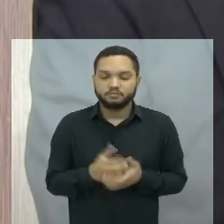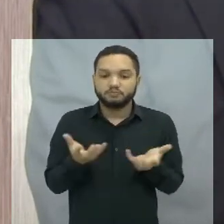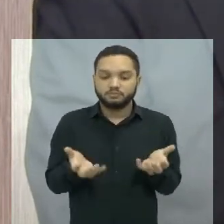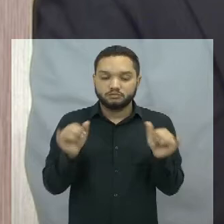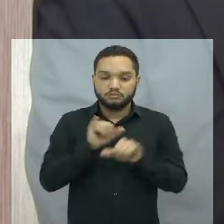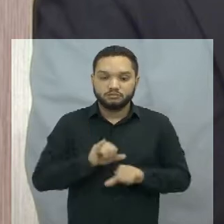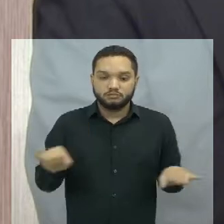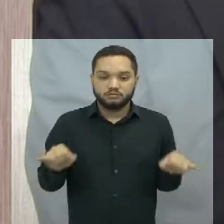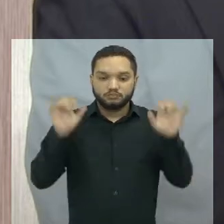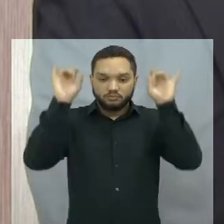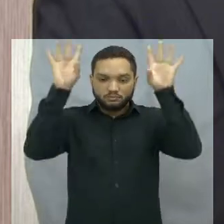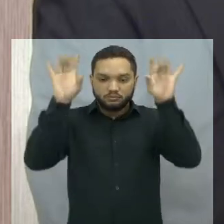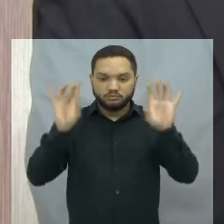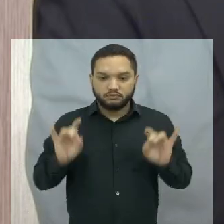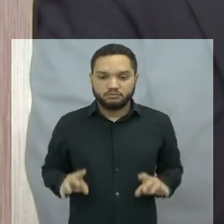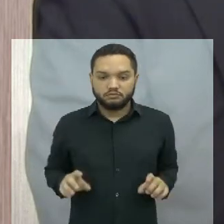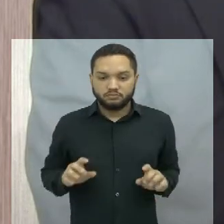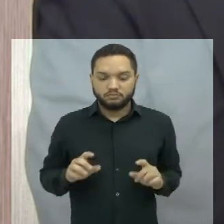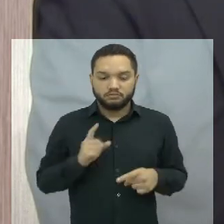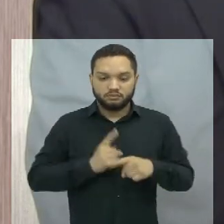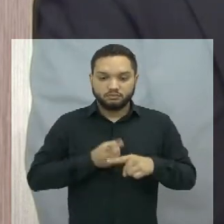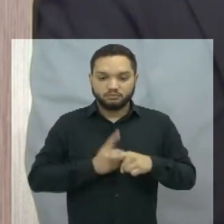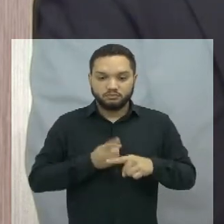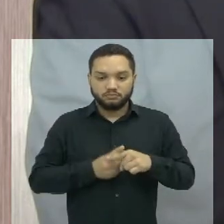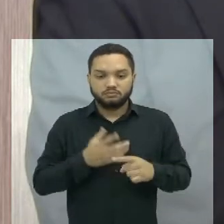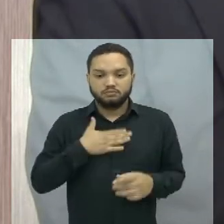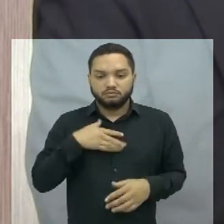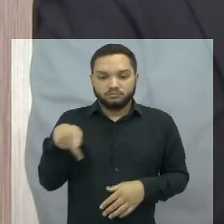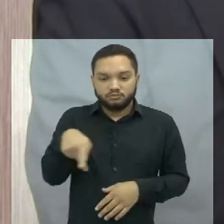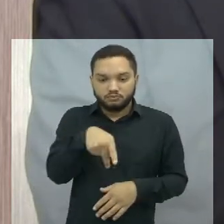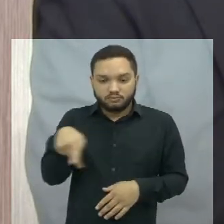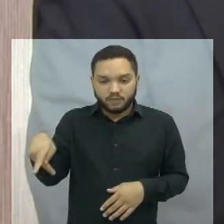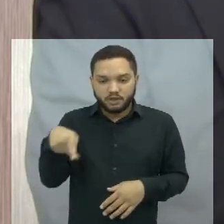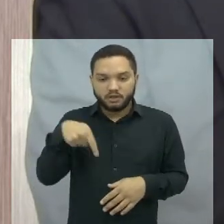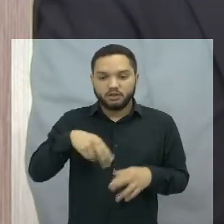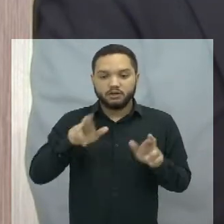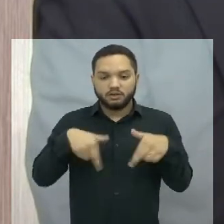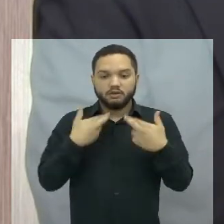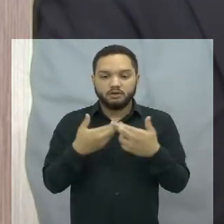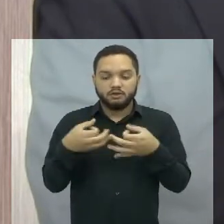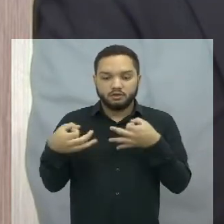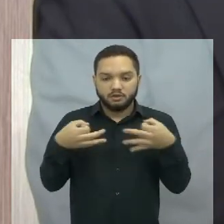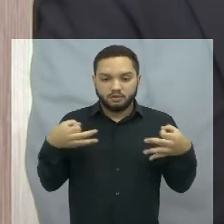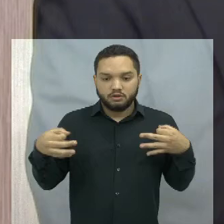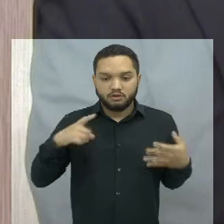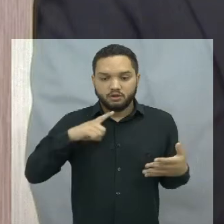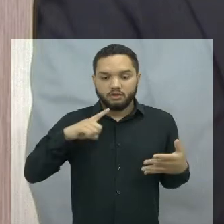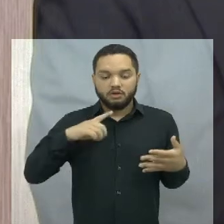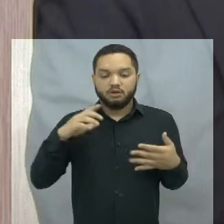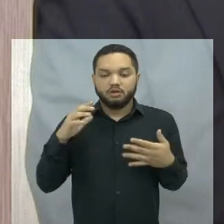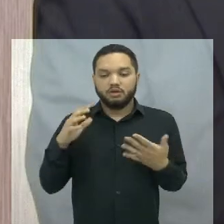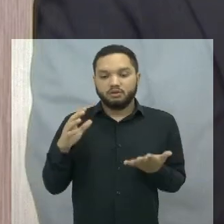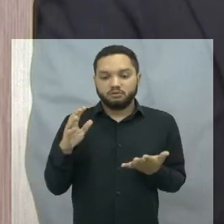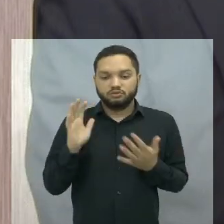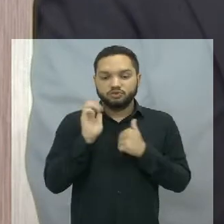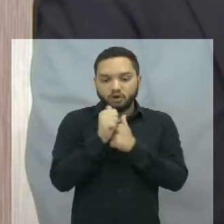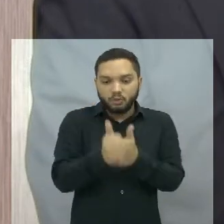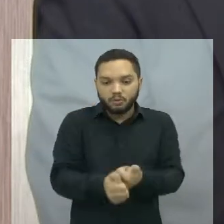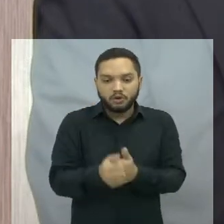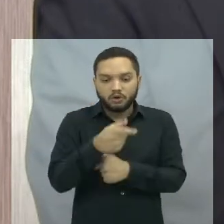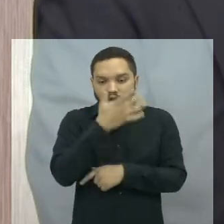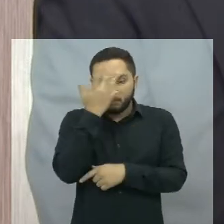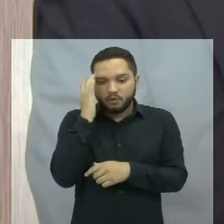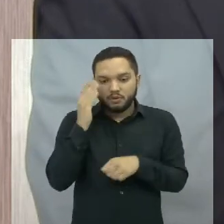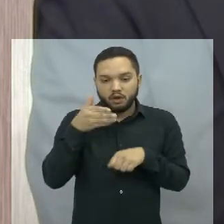especial, porque, como presidente dessas audiências públicas, eu tenho aqui acompanhado com muito interesse a